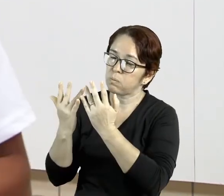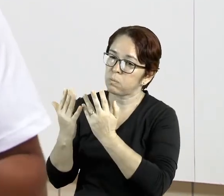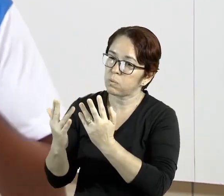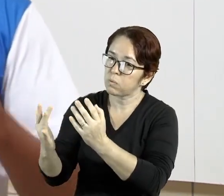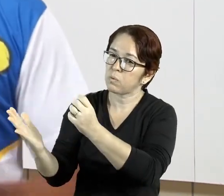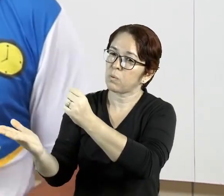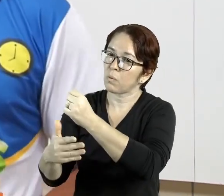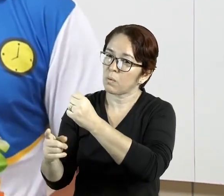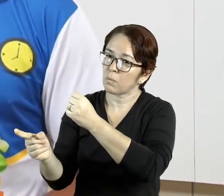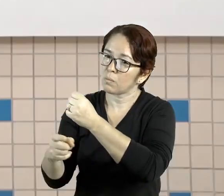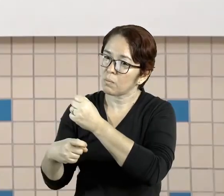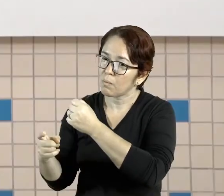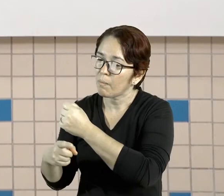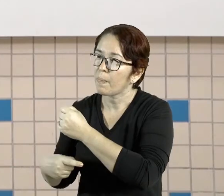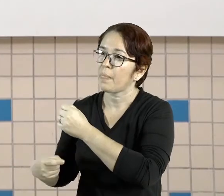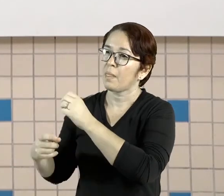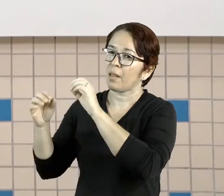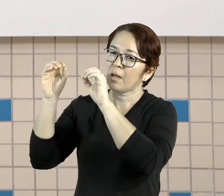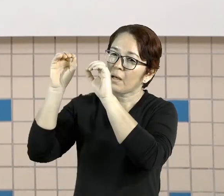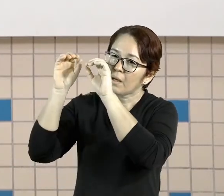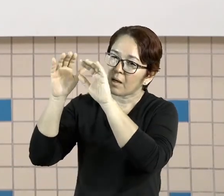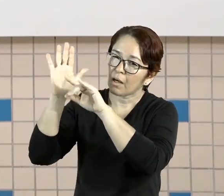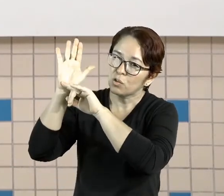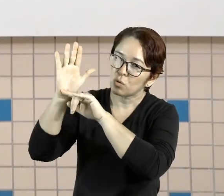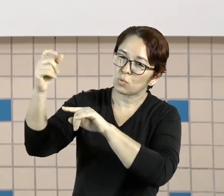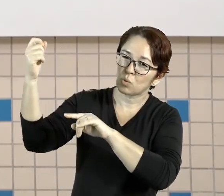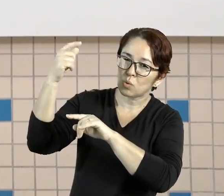a civilização asteca. Pessoal, então hoje nós